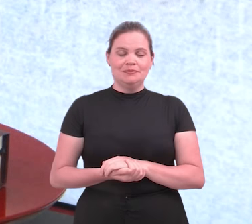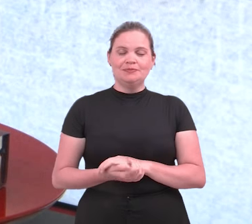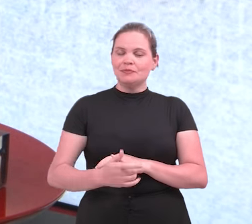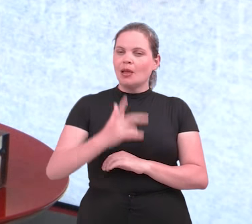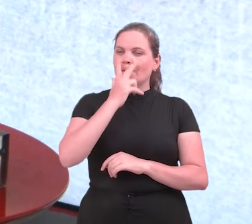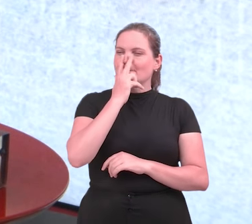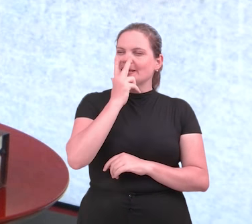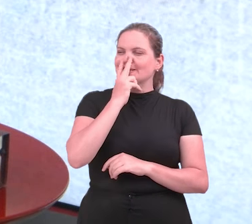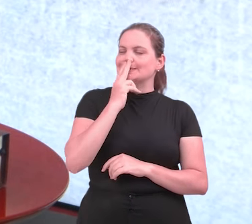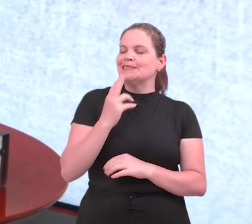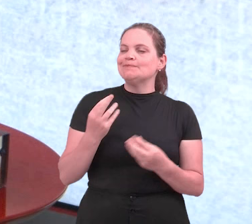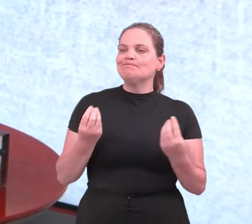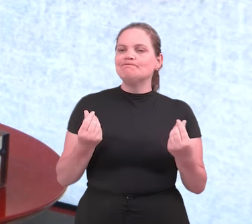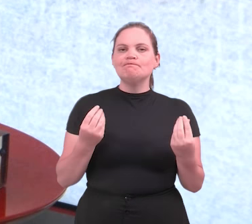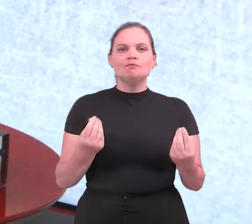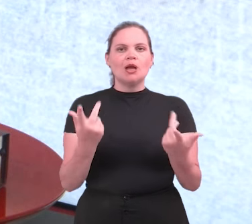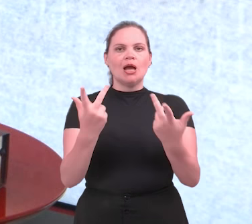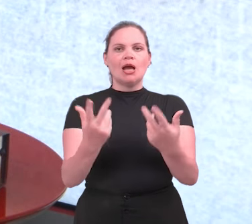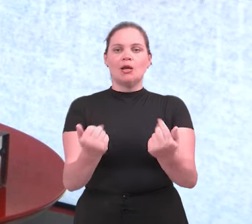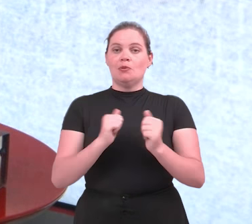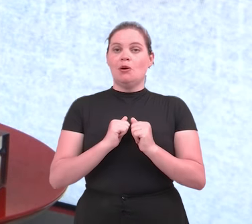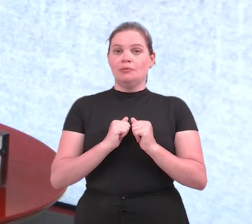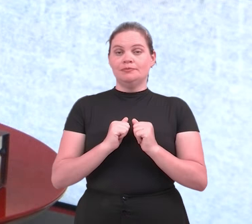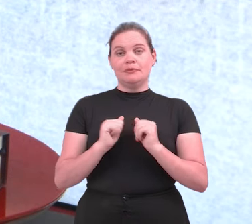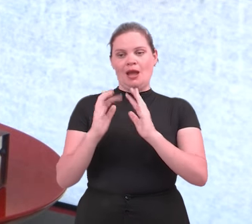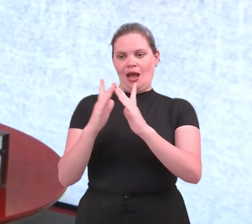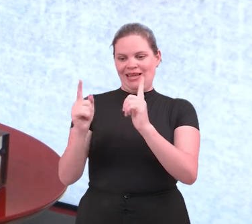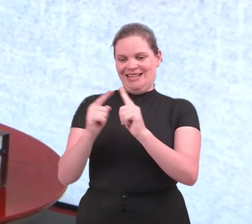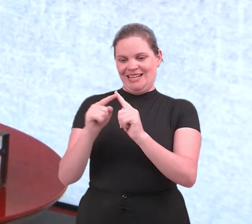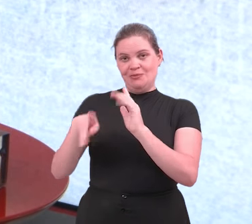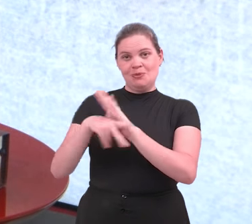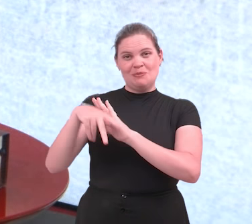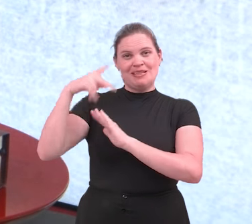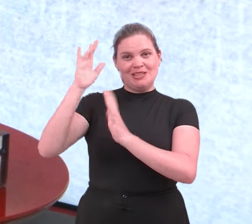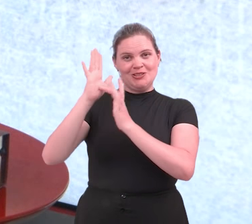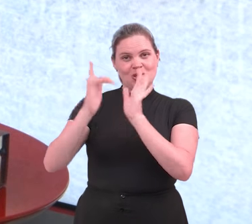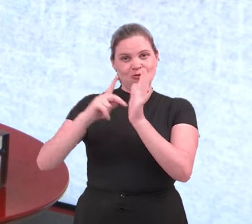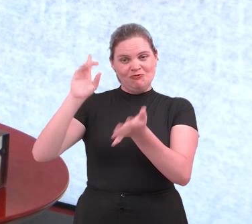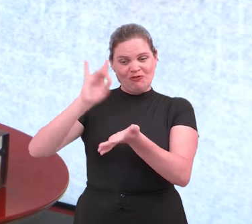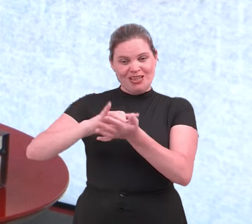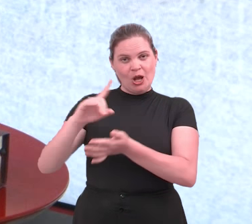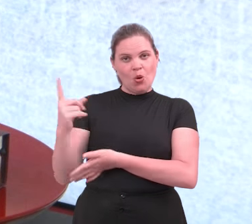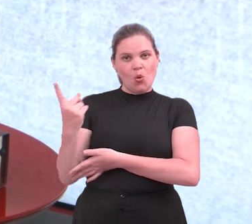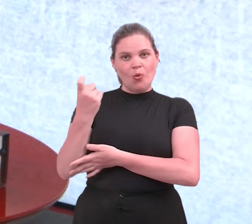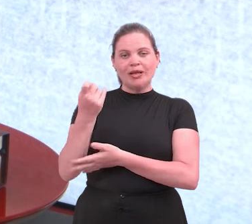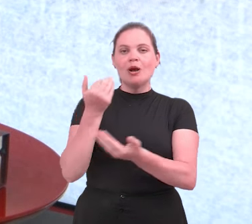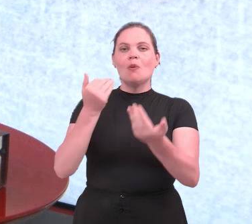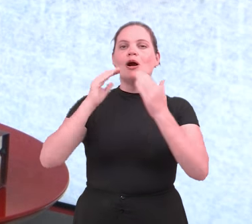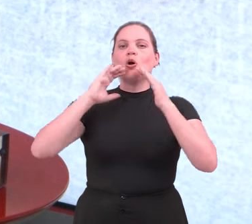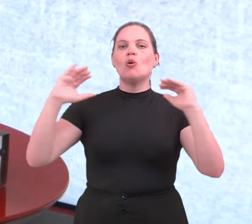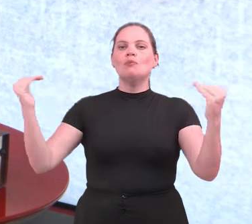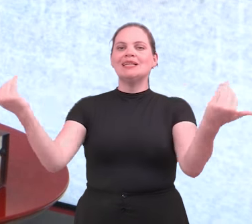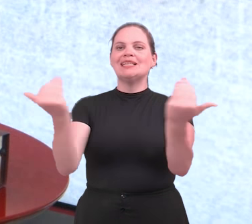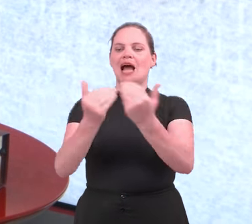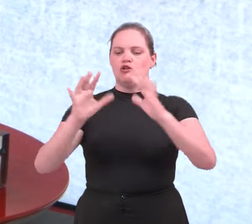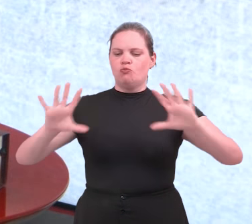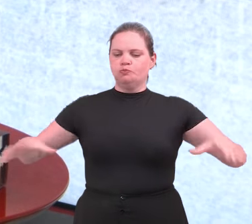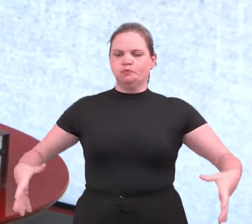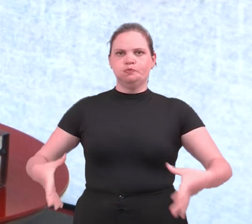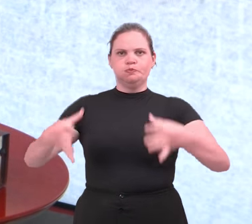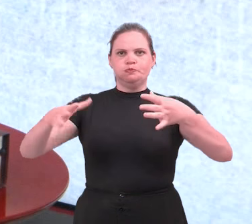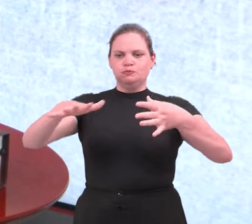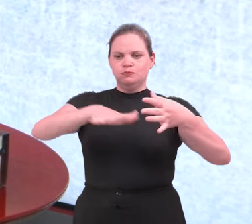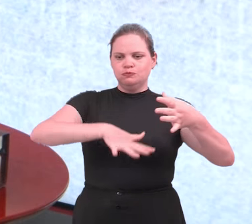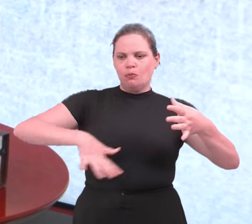definir a igreja de Jesus como uma comunidade composta por todos quantos ouvem a voz de Jesus